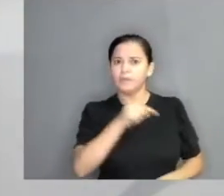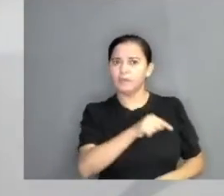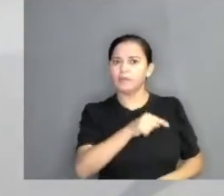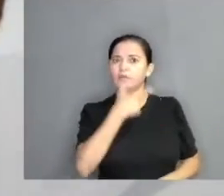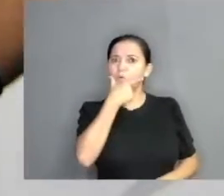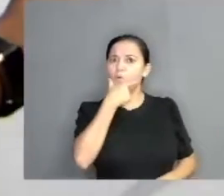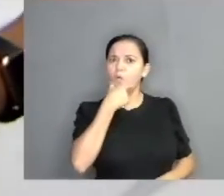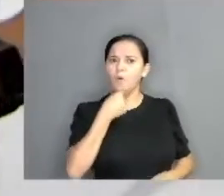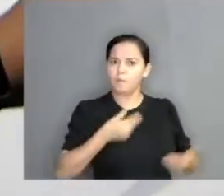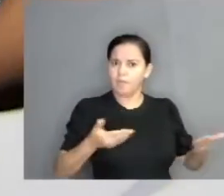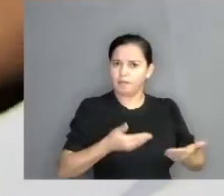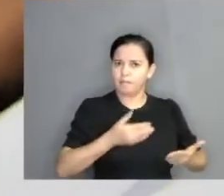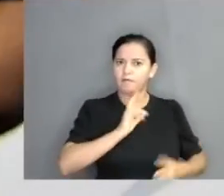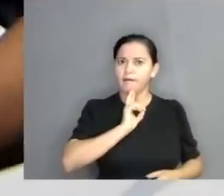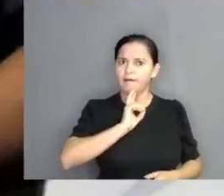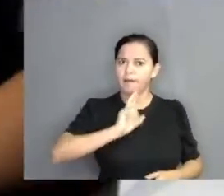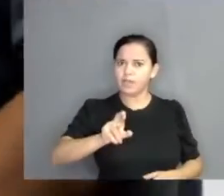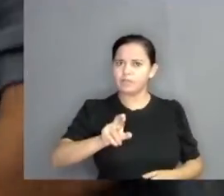para tudo.